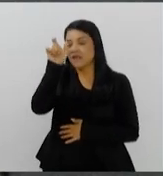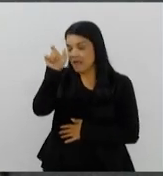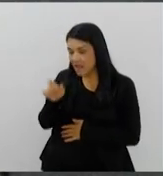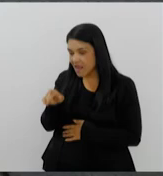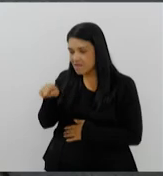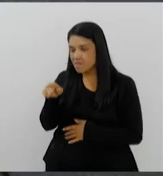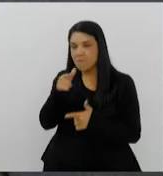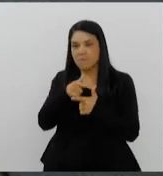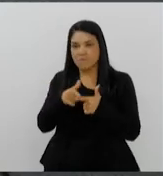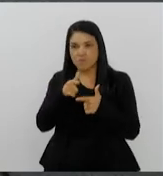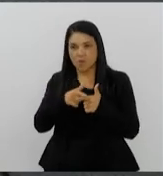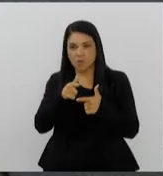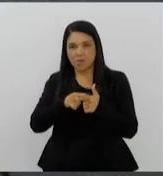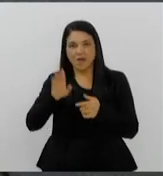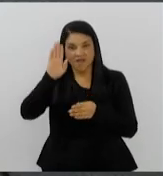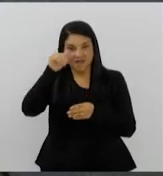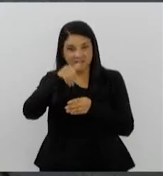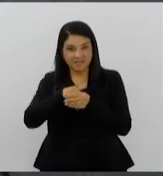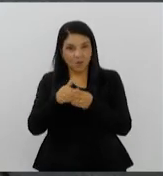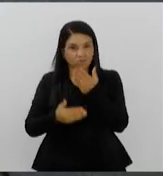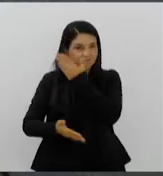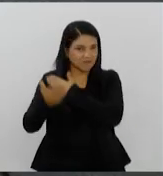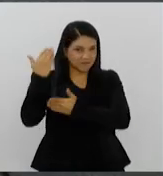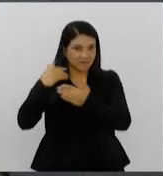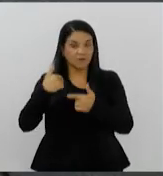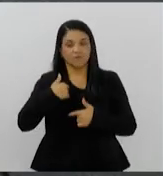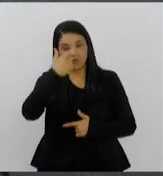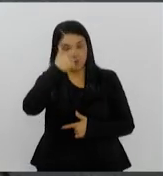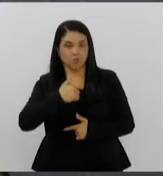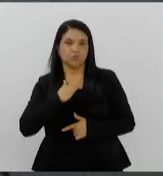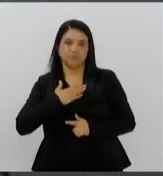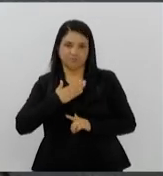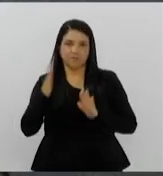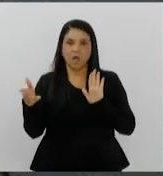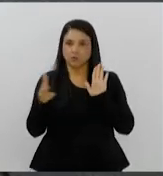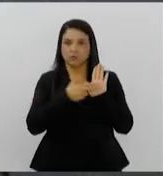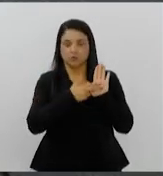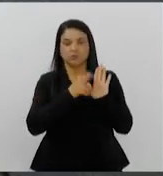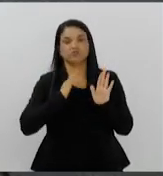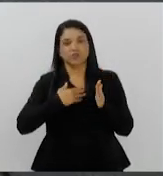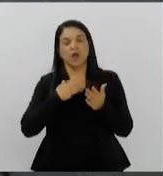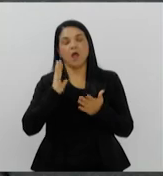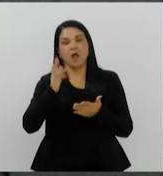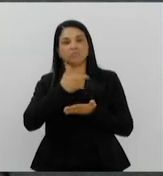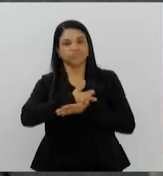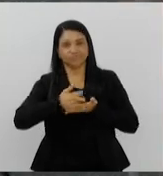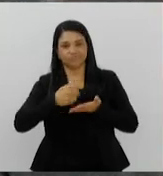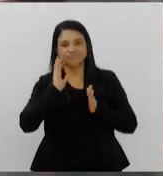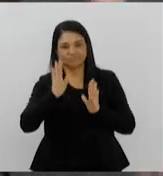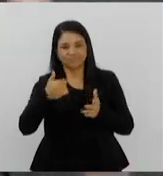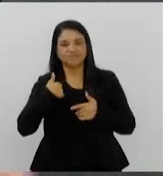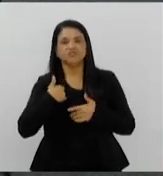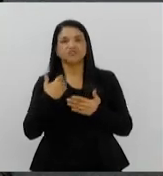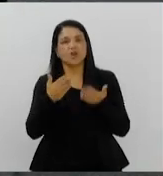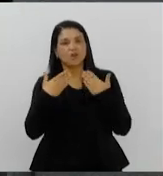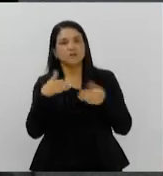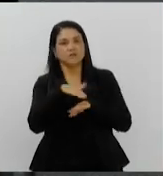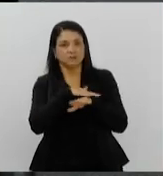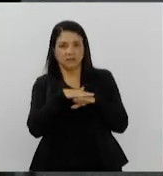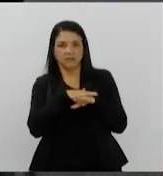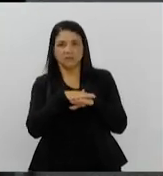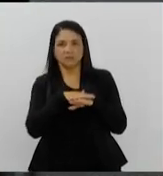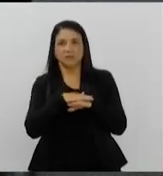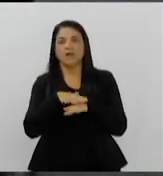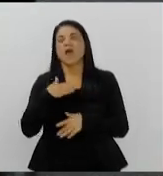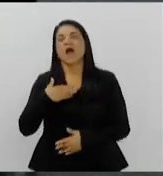um problema na eleição passada, fui eu. E já paguei o preço, já reconheci, já conversamos. Eu sabia que você